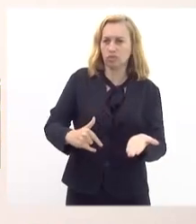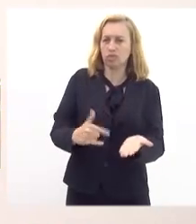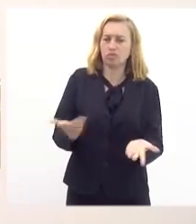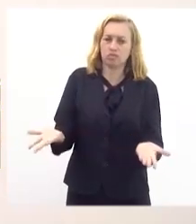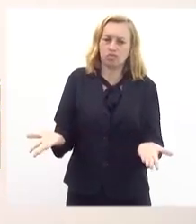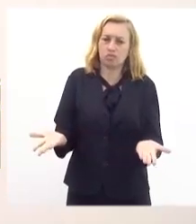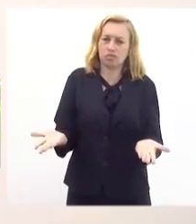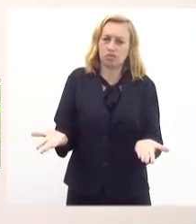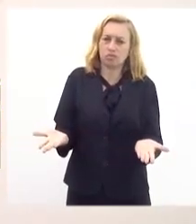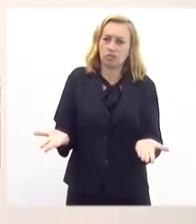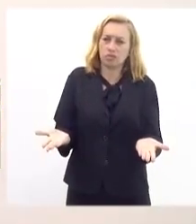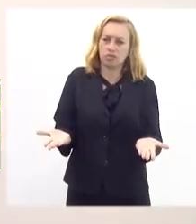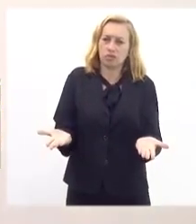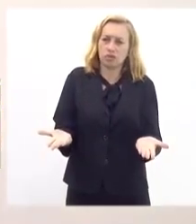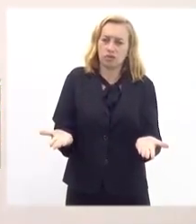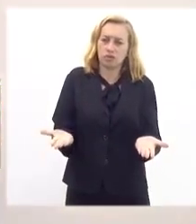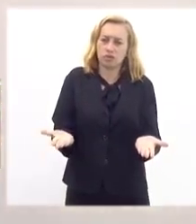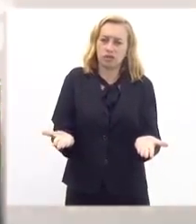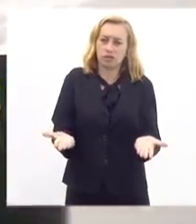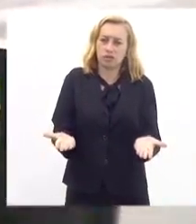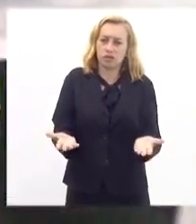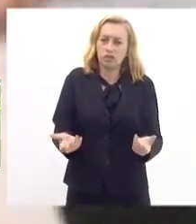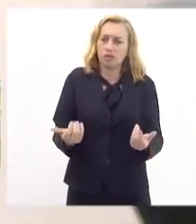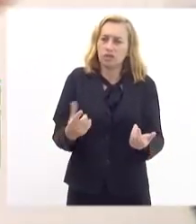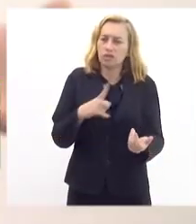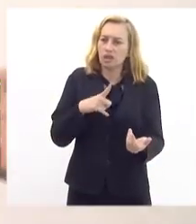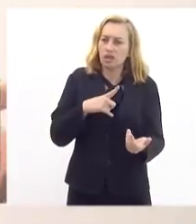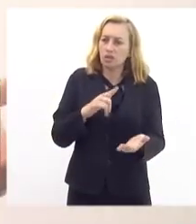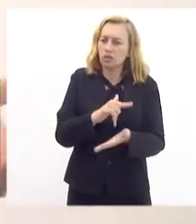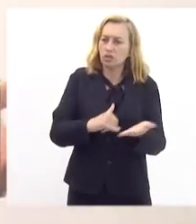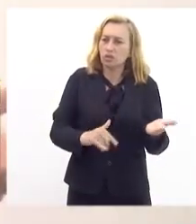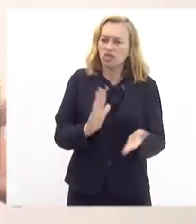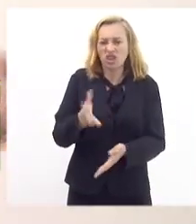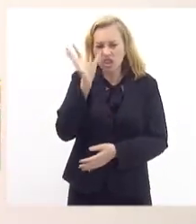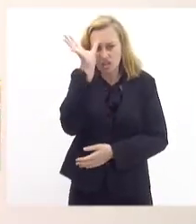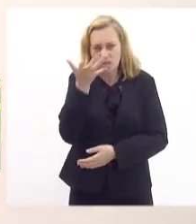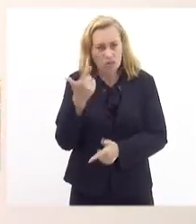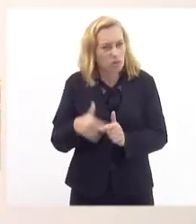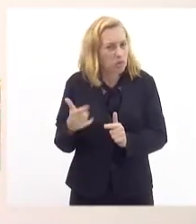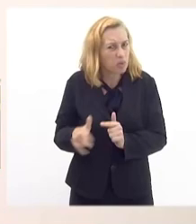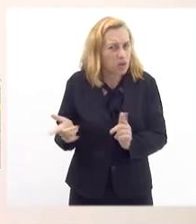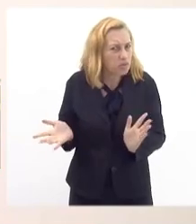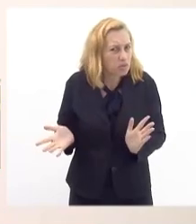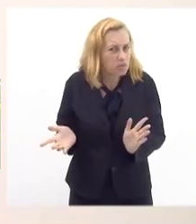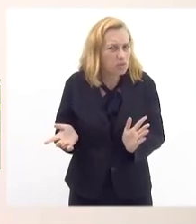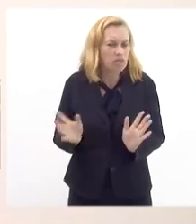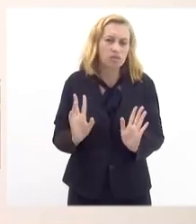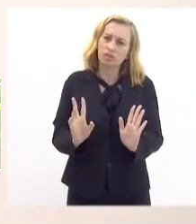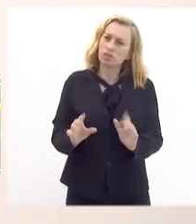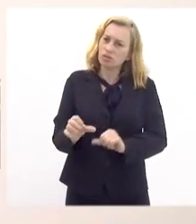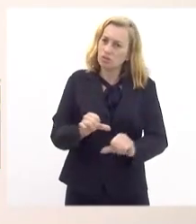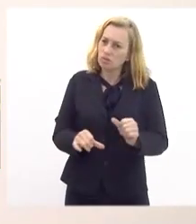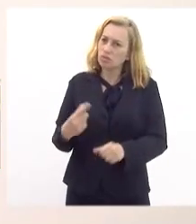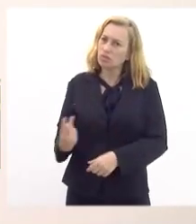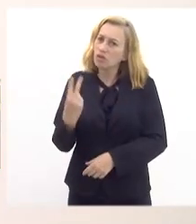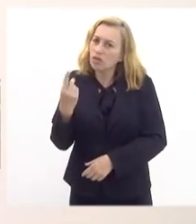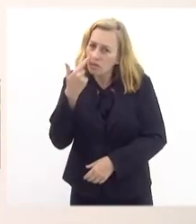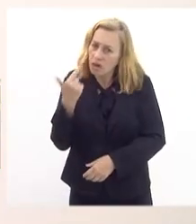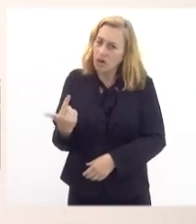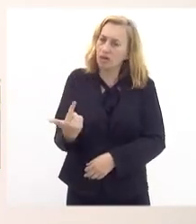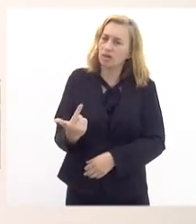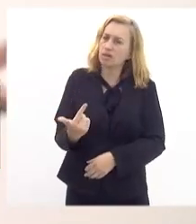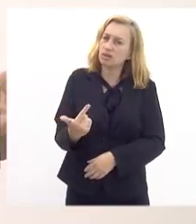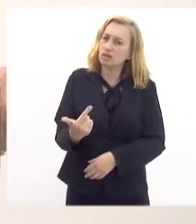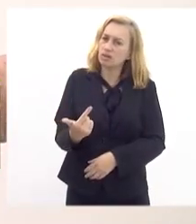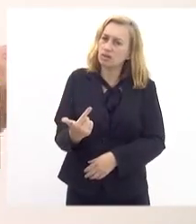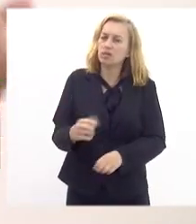como se o fato disse que ia crescer esse documento já resolver esse problema isso é uma inversão de valores Olha o que você fez olhos que se